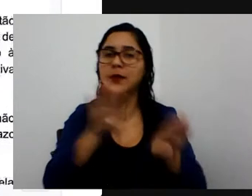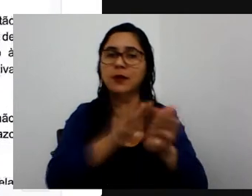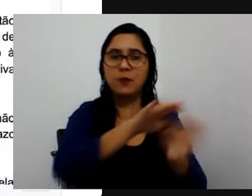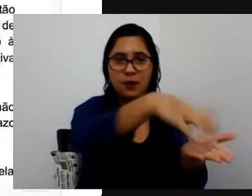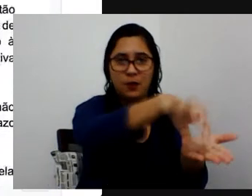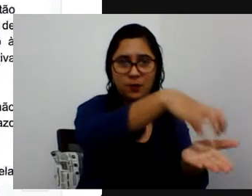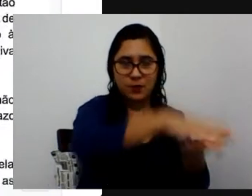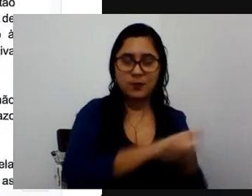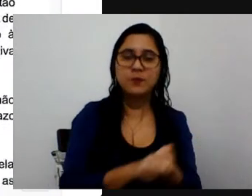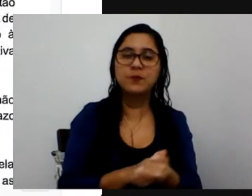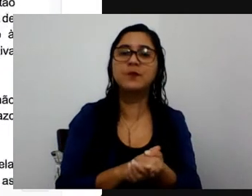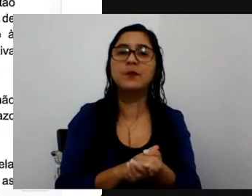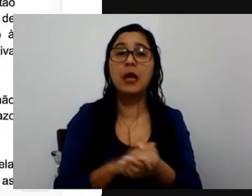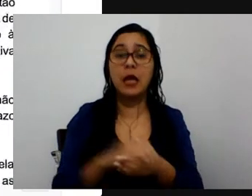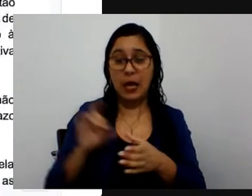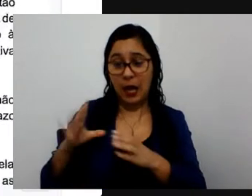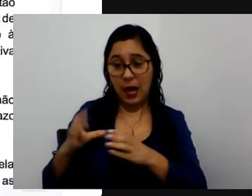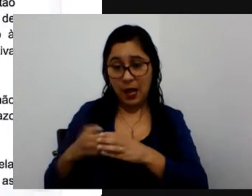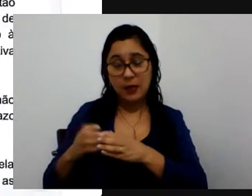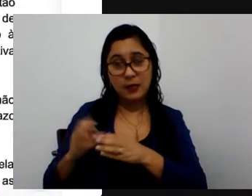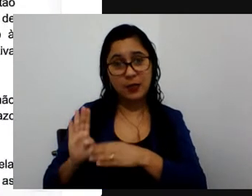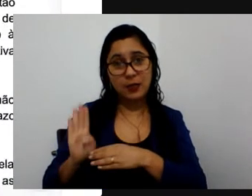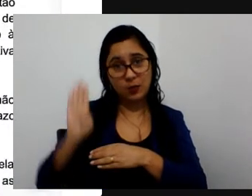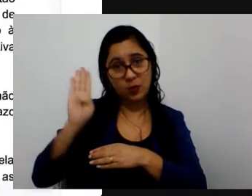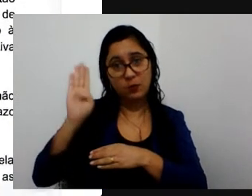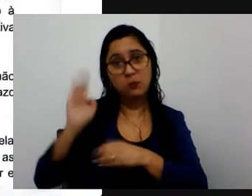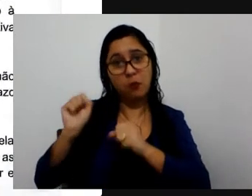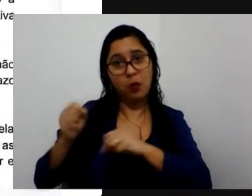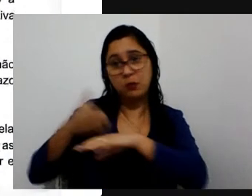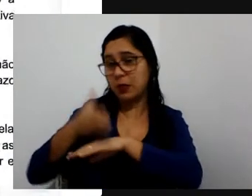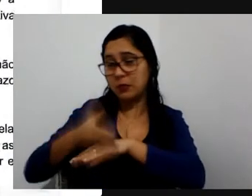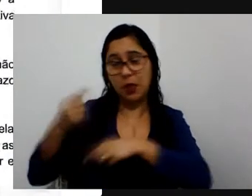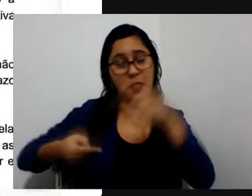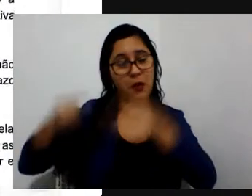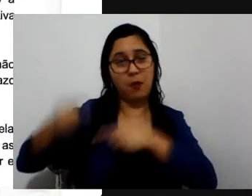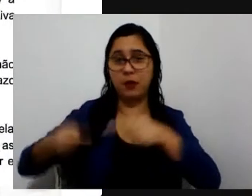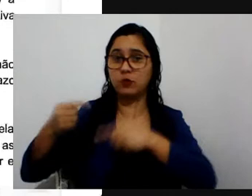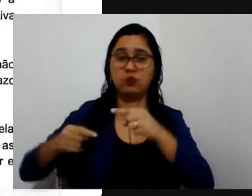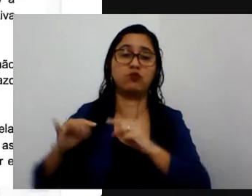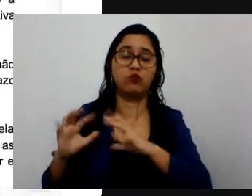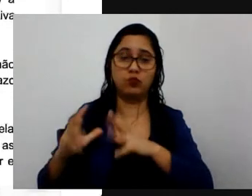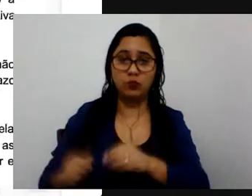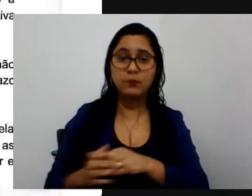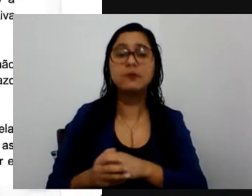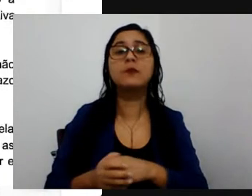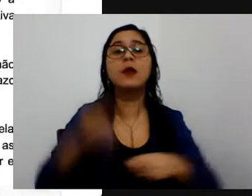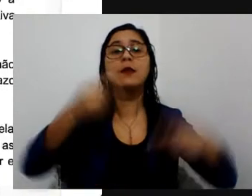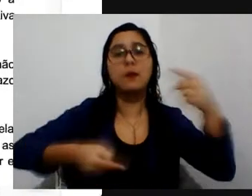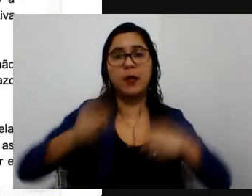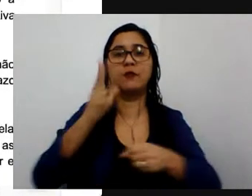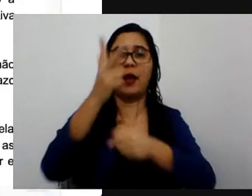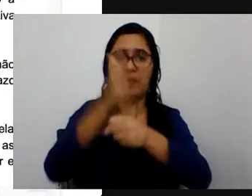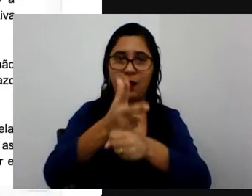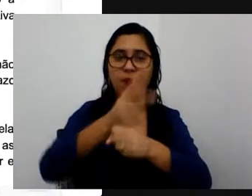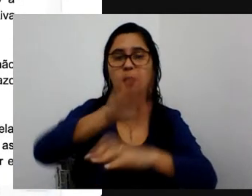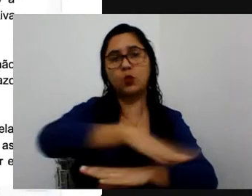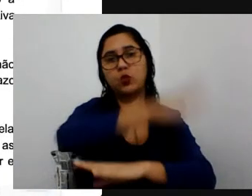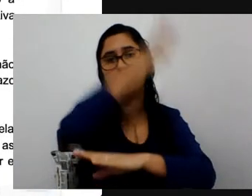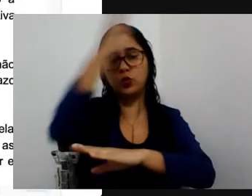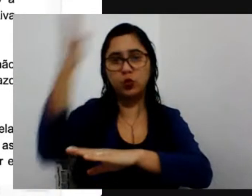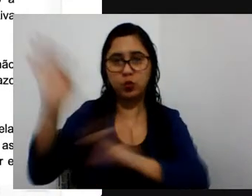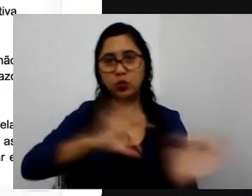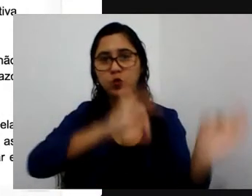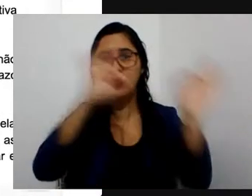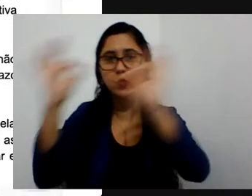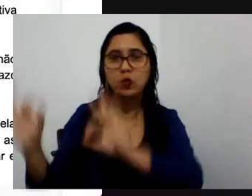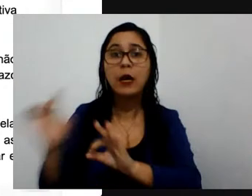Todos os componentes das candidaturas poderão participar de todos os debates. Os debates serão gravados integralmente e a gravação